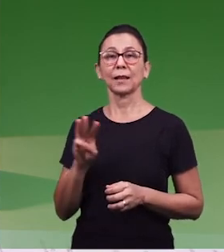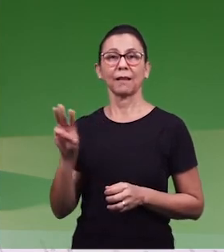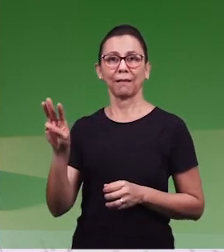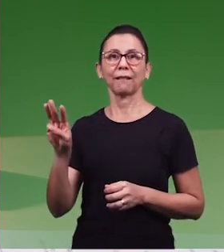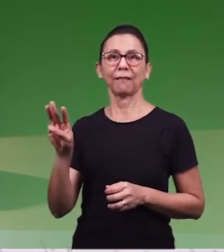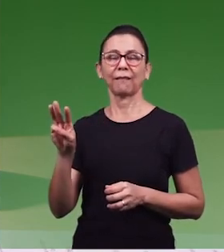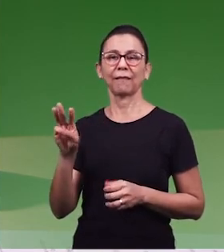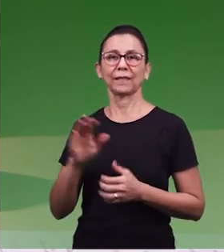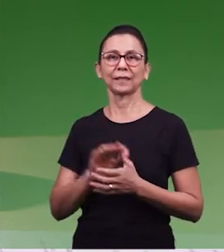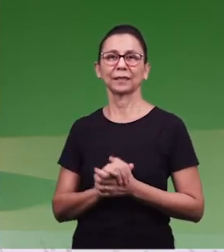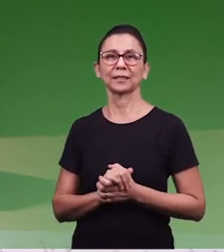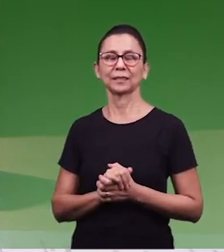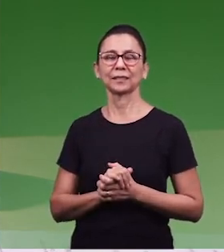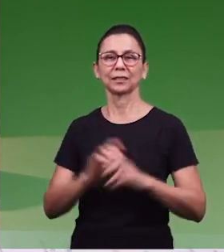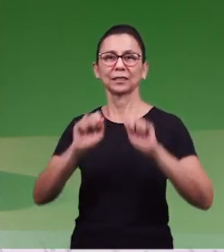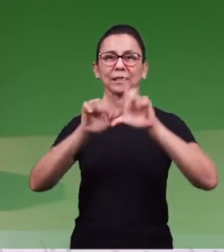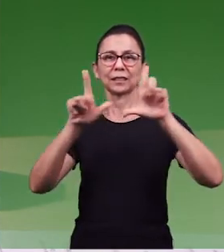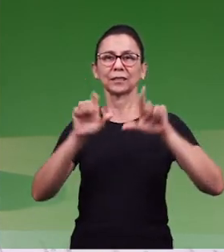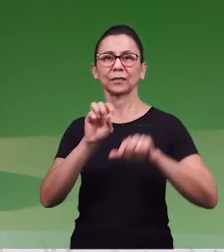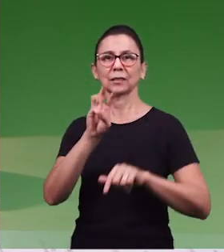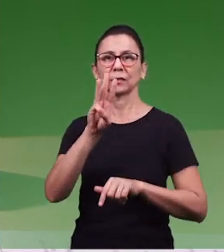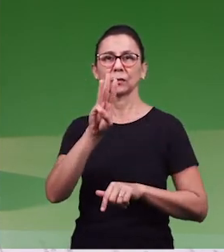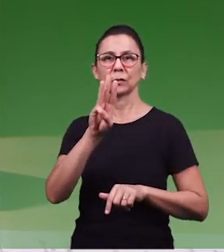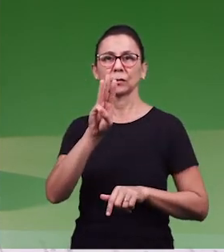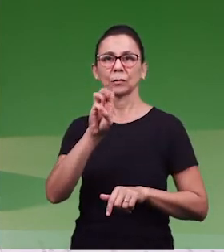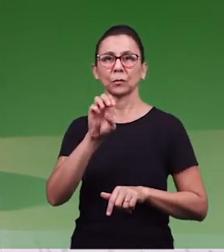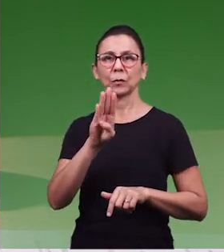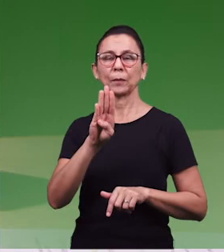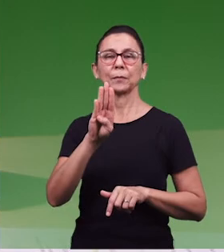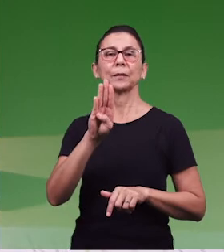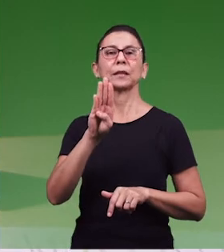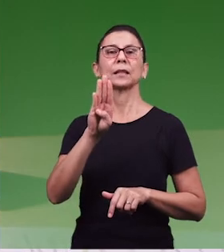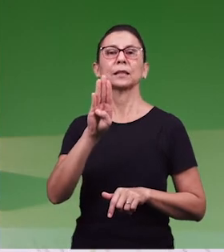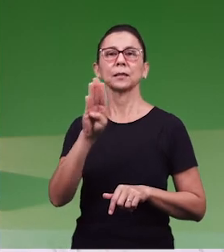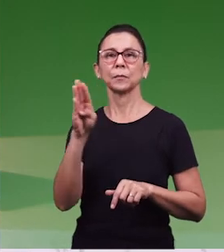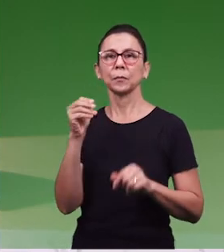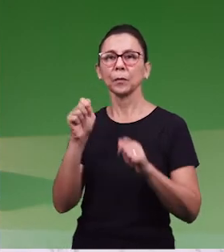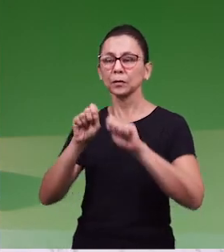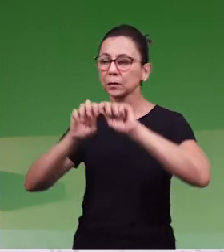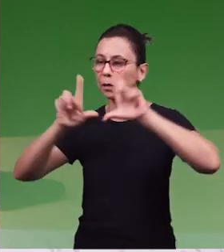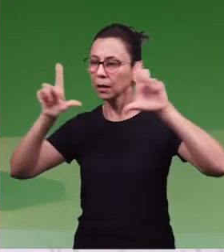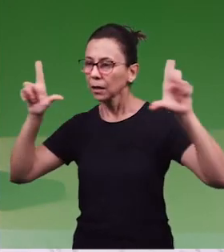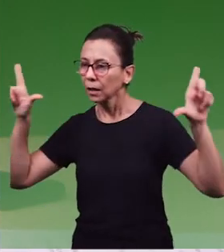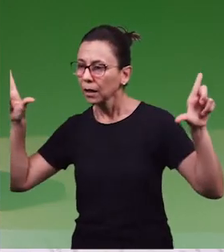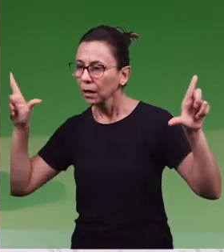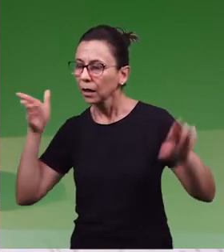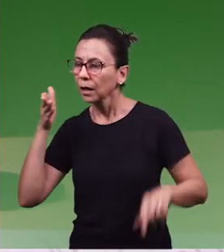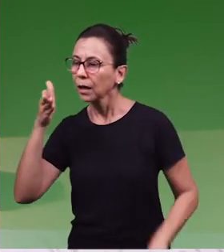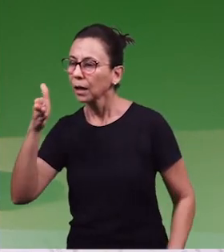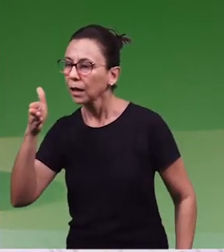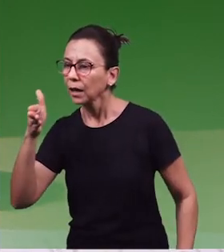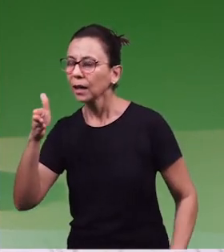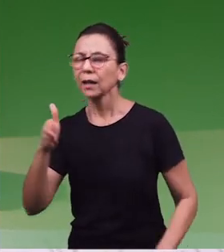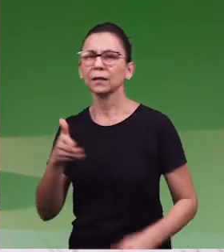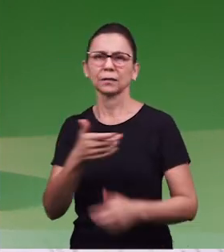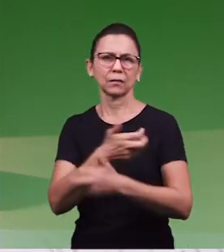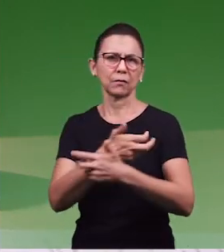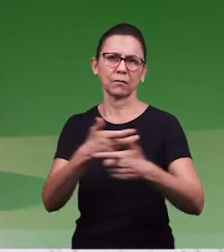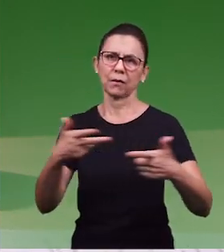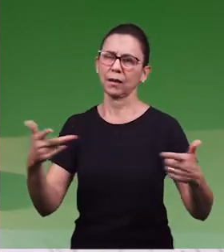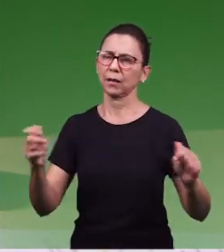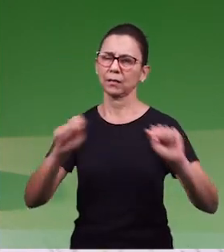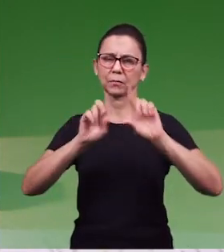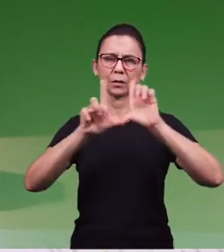www.tvwebmanaim.com.br. Você pode acessar e ali todos os programas Conversas Bíblicas, bem como outras programações da rádio, da TV Web